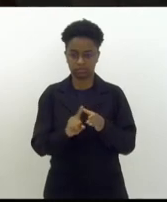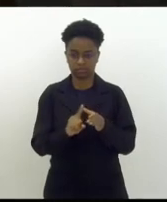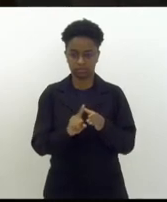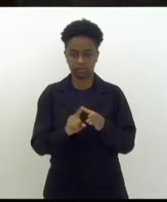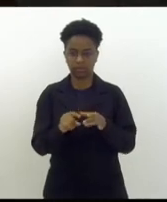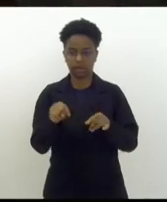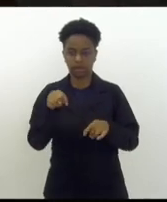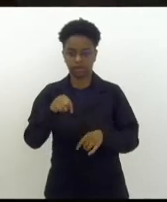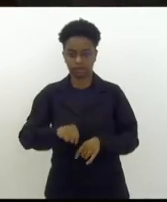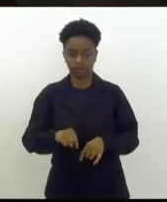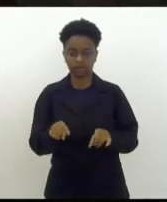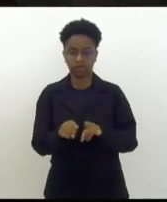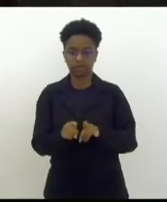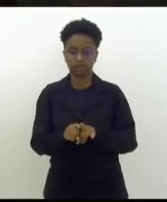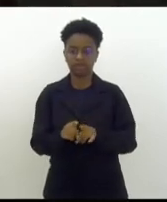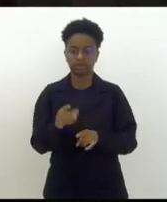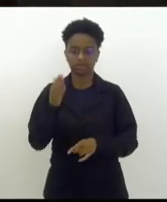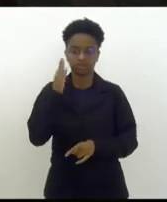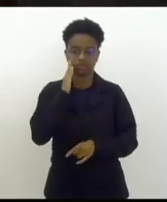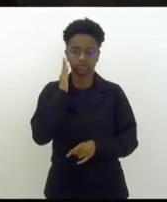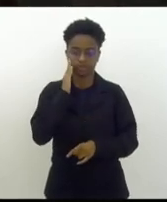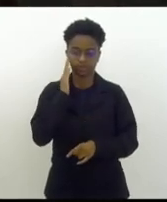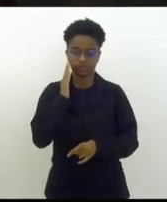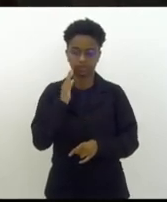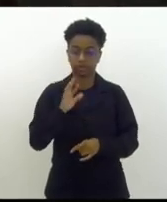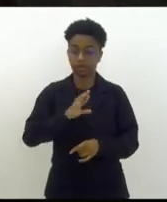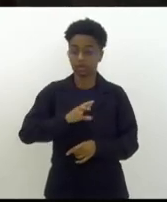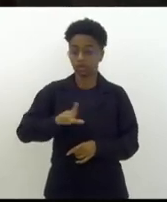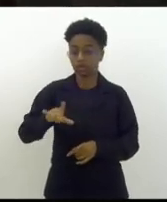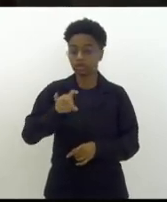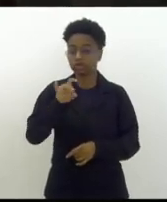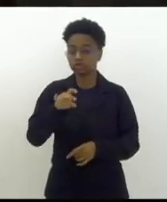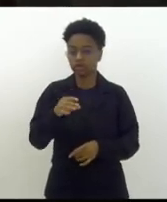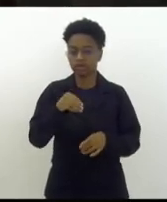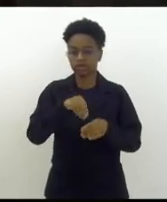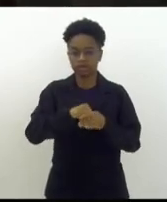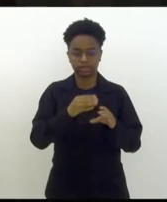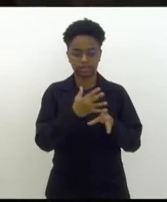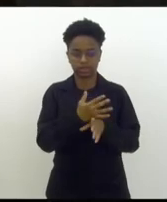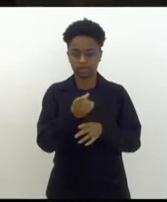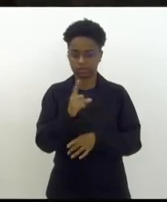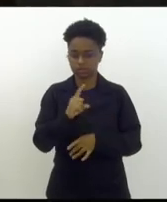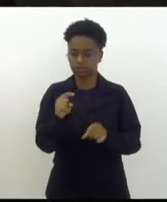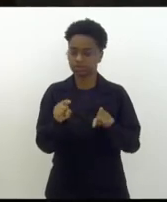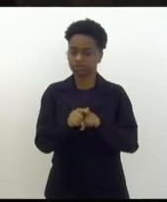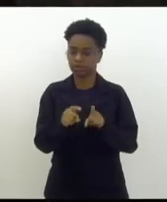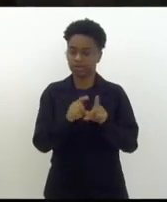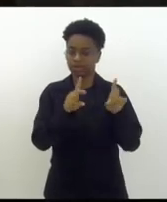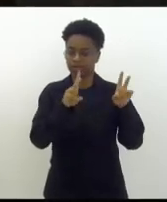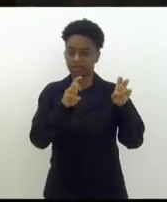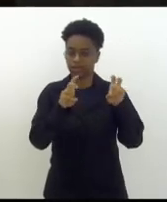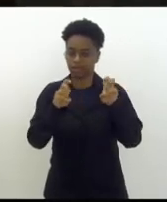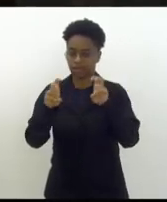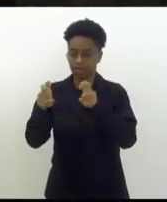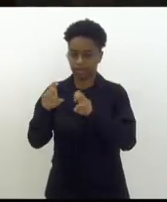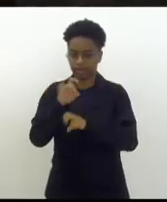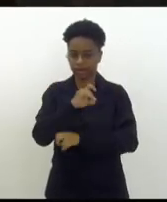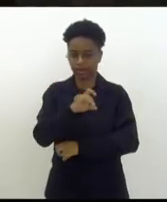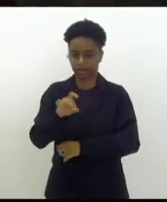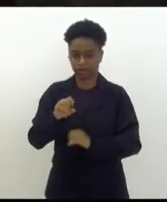também sabem não apenas em seus municípios mas também naqueles temas que defendem